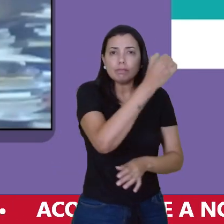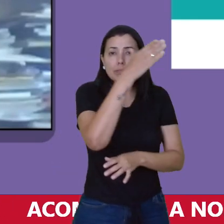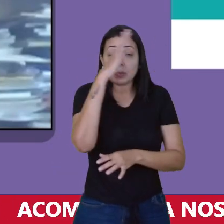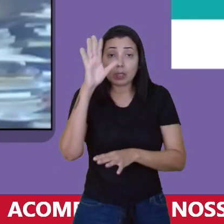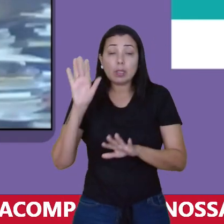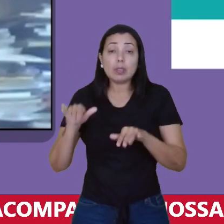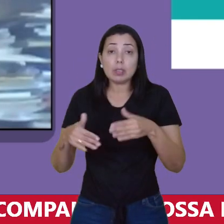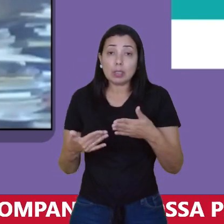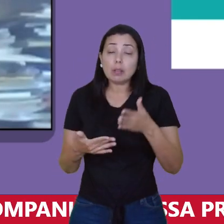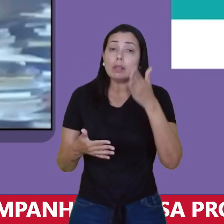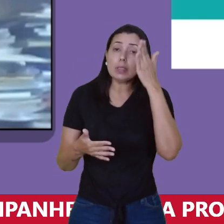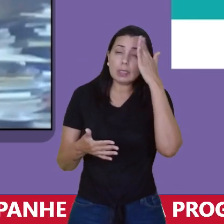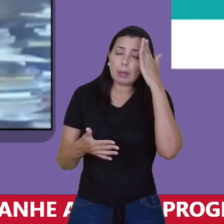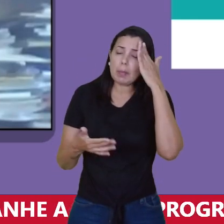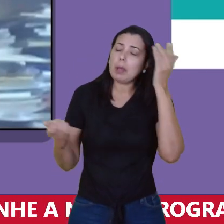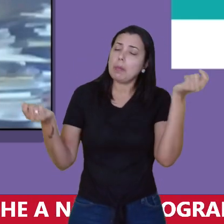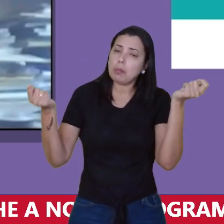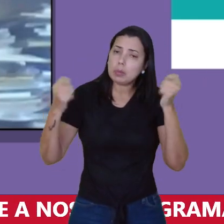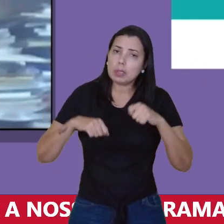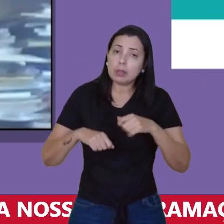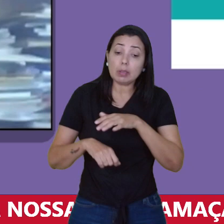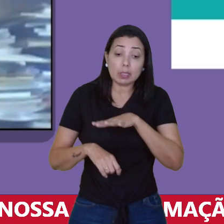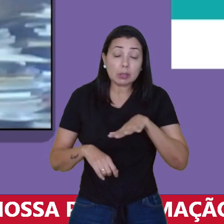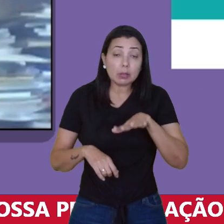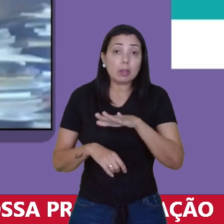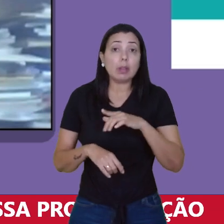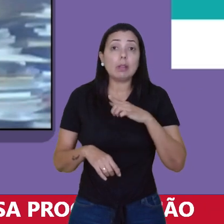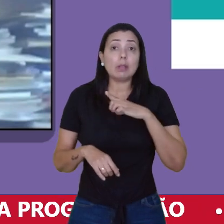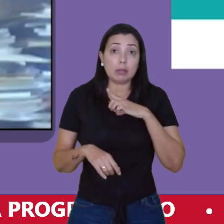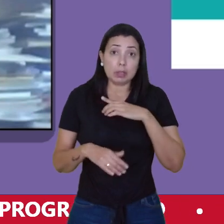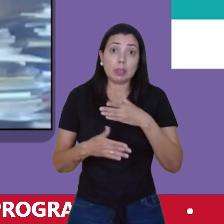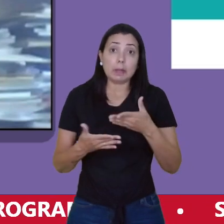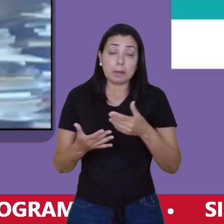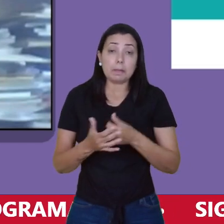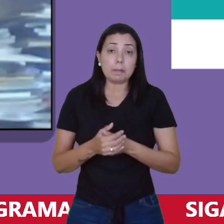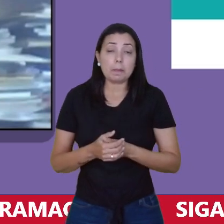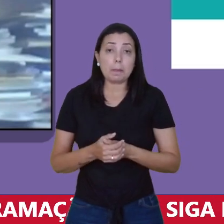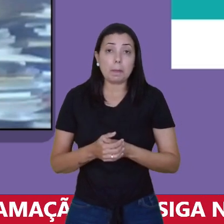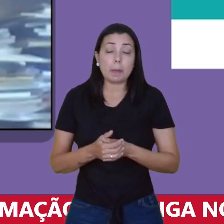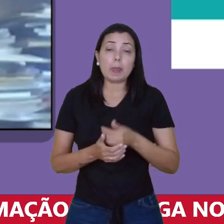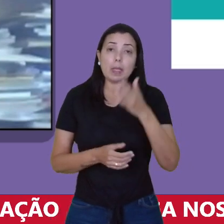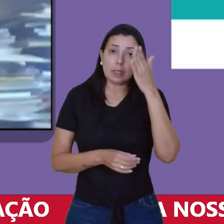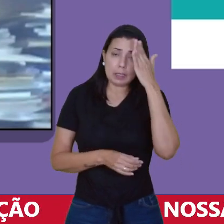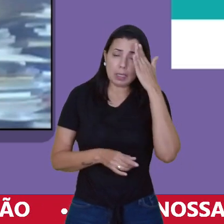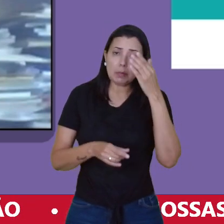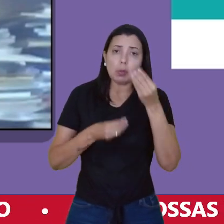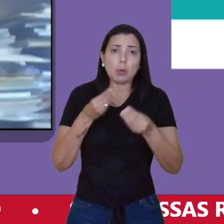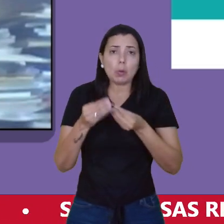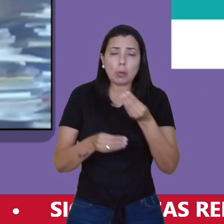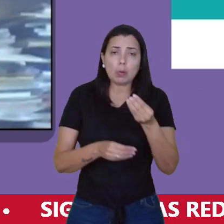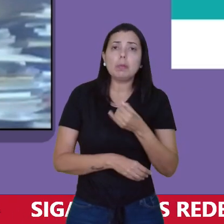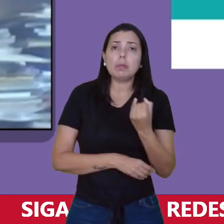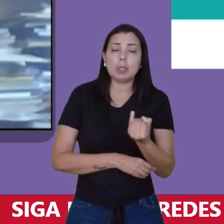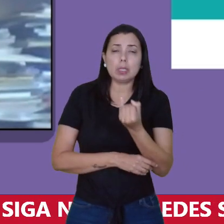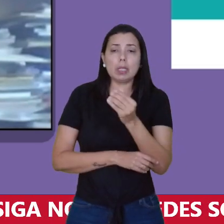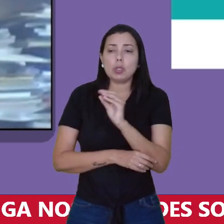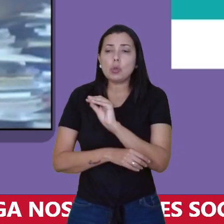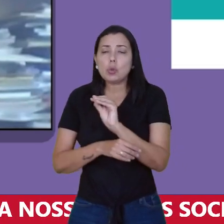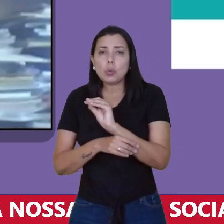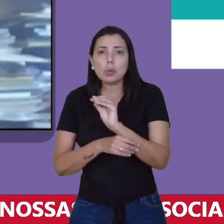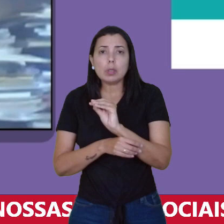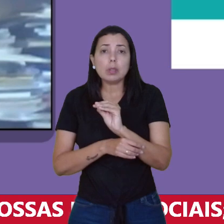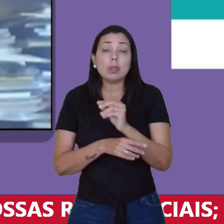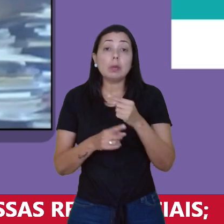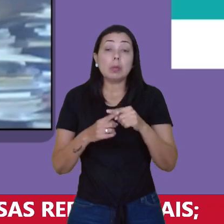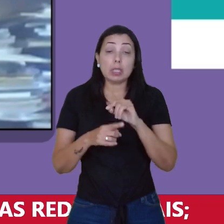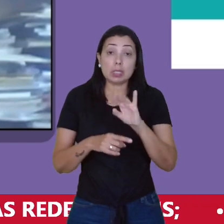local, sabendo do potencial que esse local tem, sabendo de como é importante preservar,